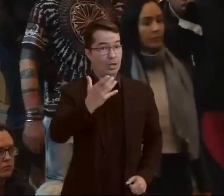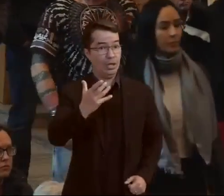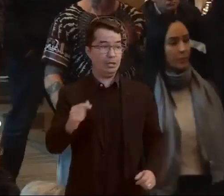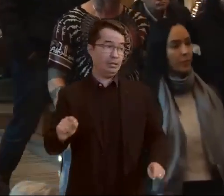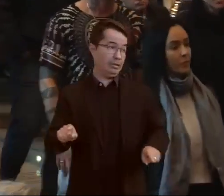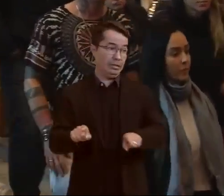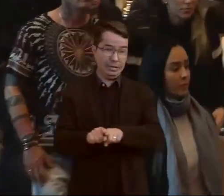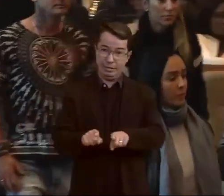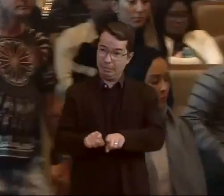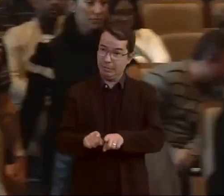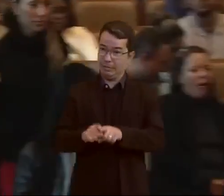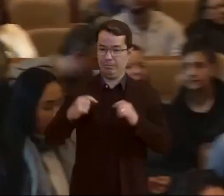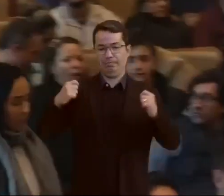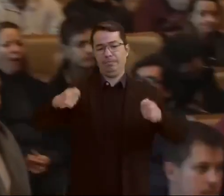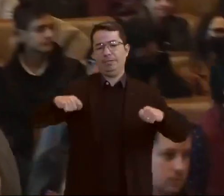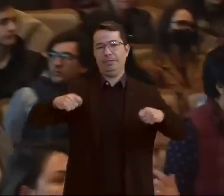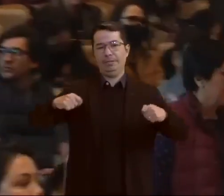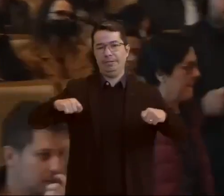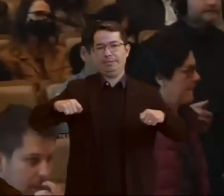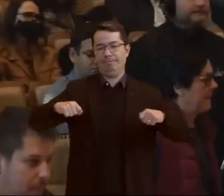coragem fenomenal.